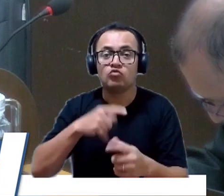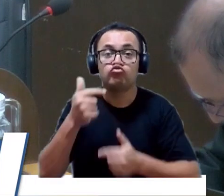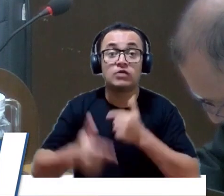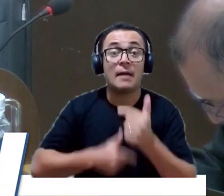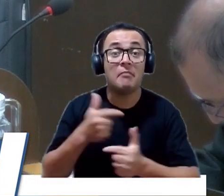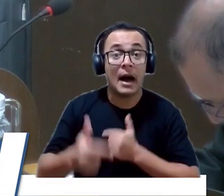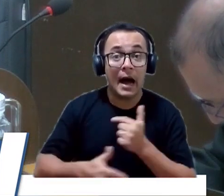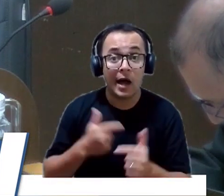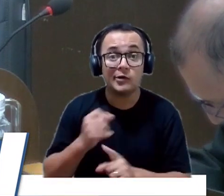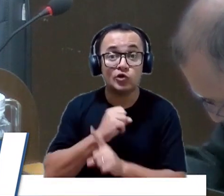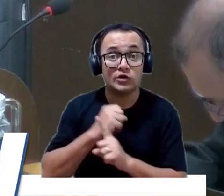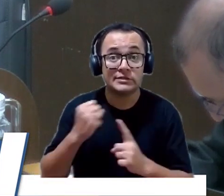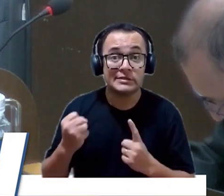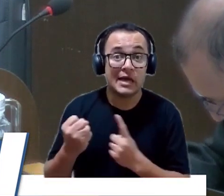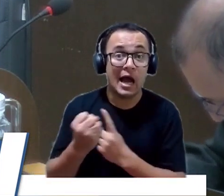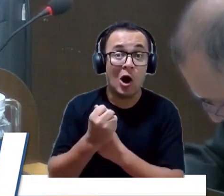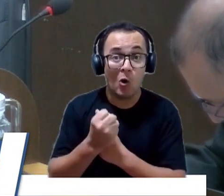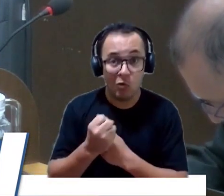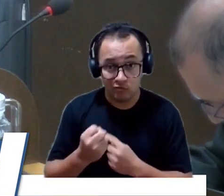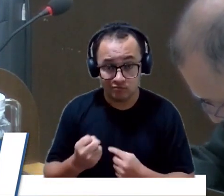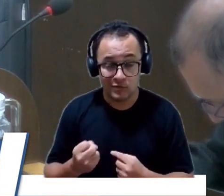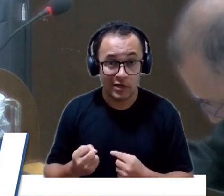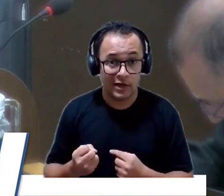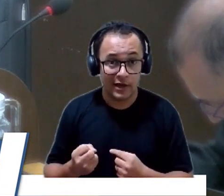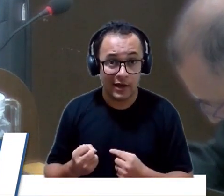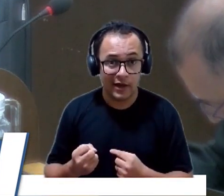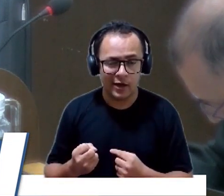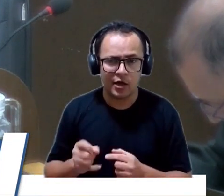é de forma assim muito discreta.